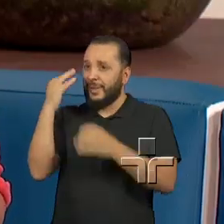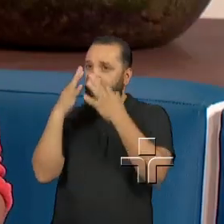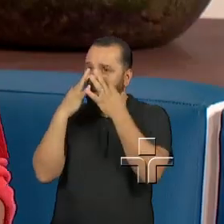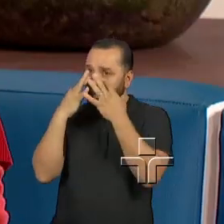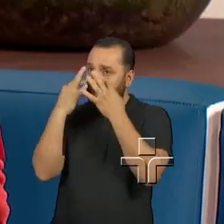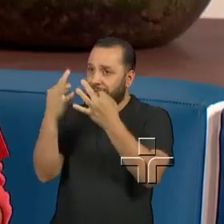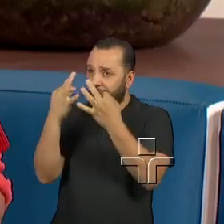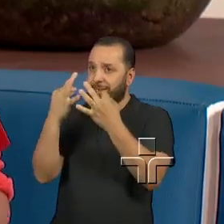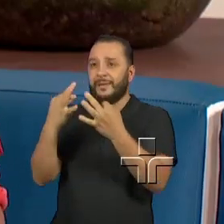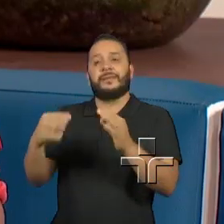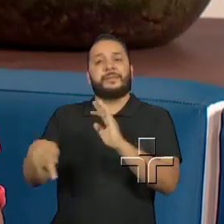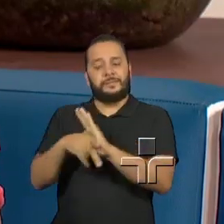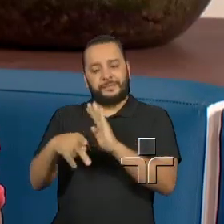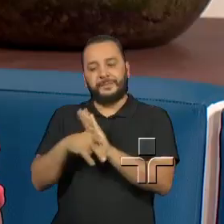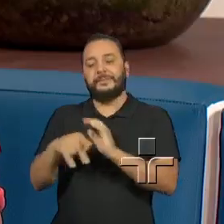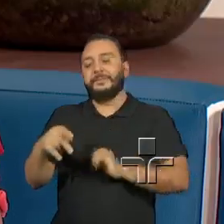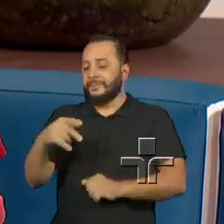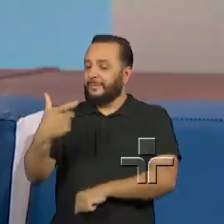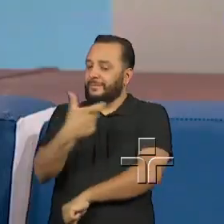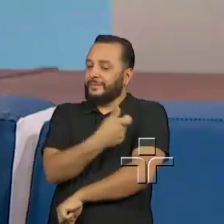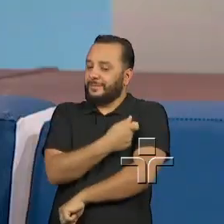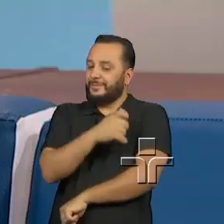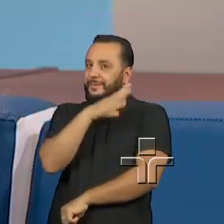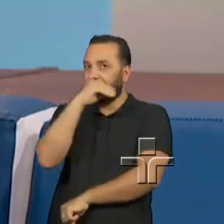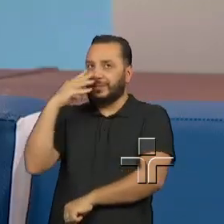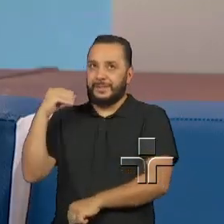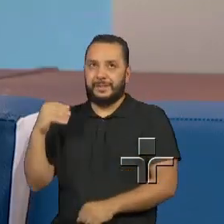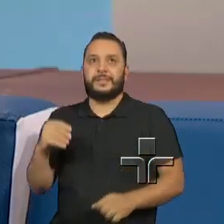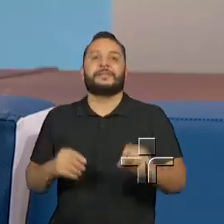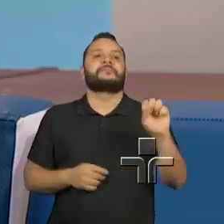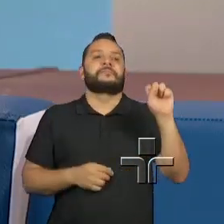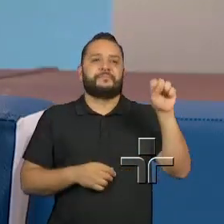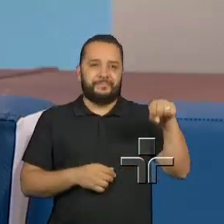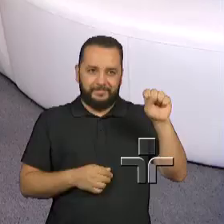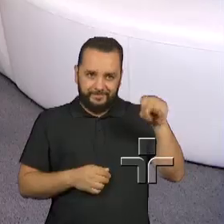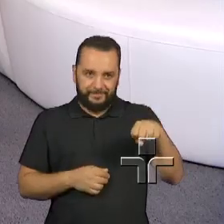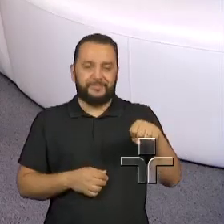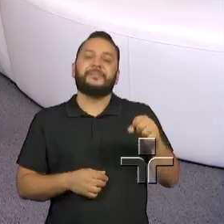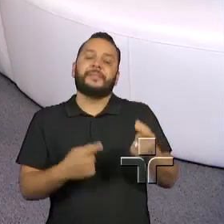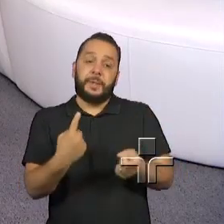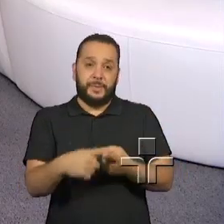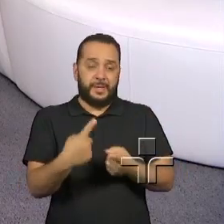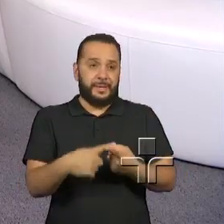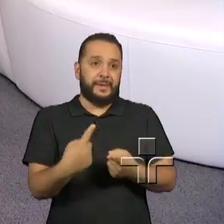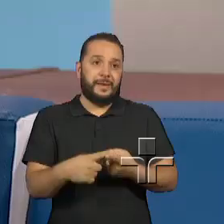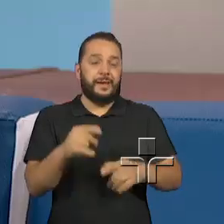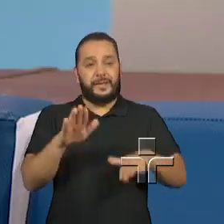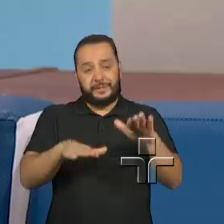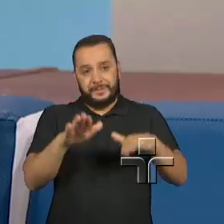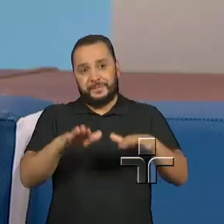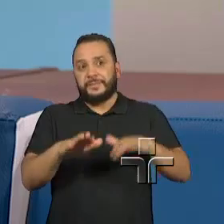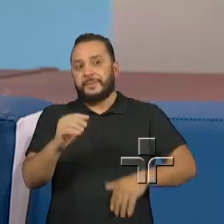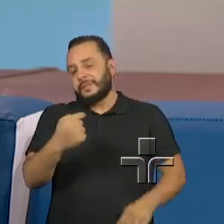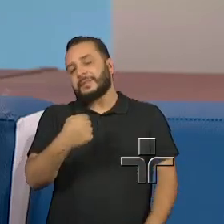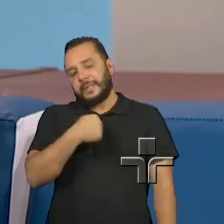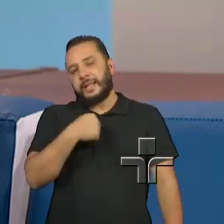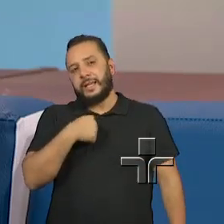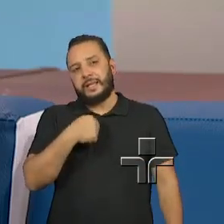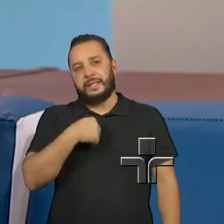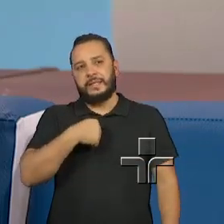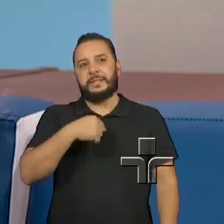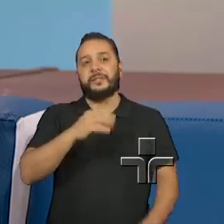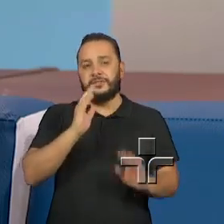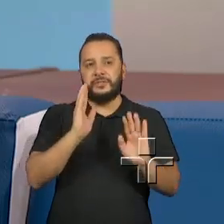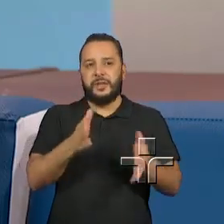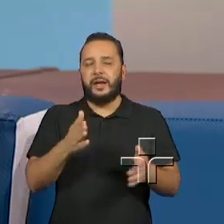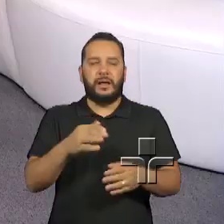também às vacinas dos adolescentes. Tem que ficar atento. Eles ficam bastante tempo sem vacina, só com as campanhas anuais, mas